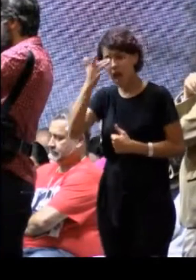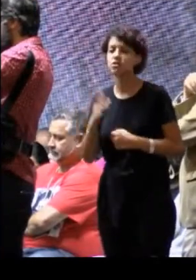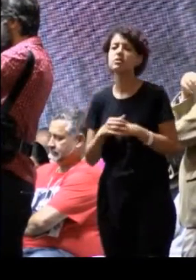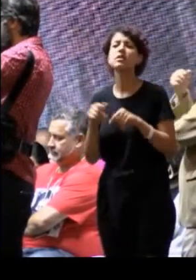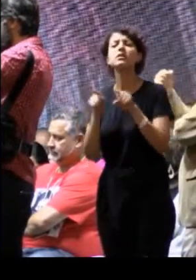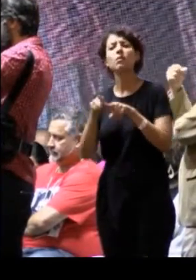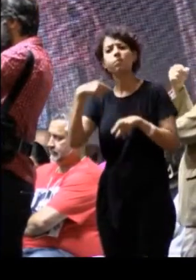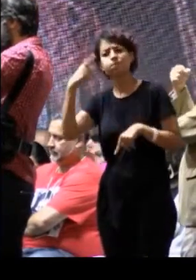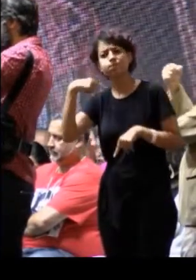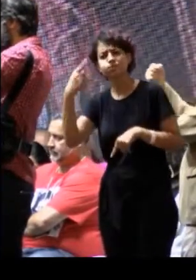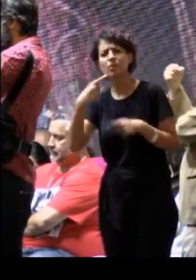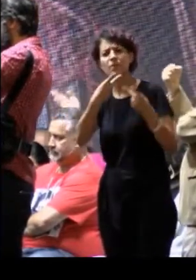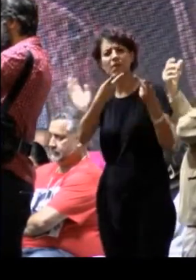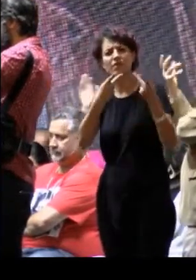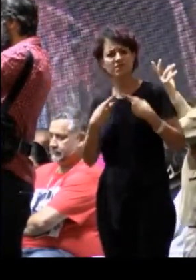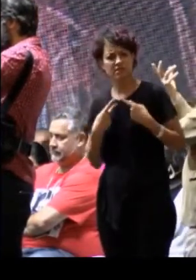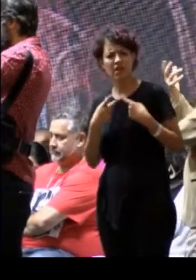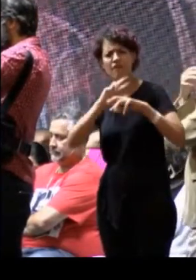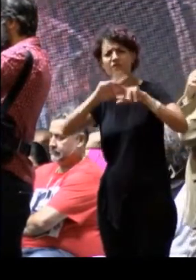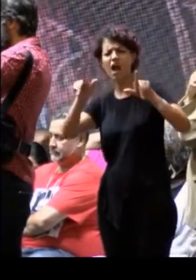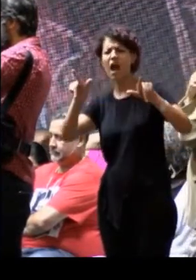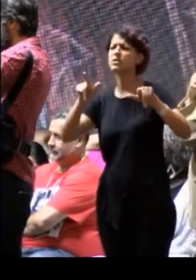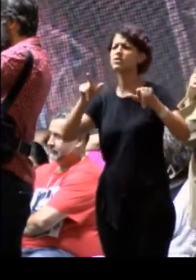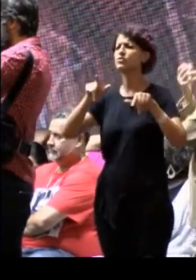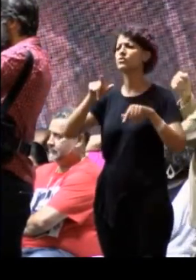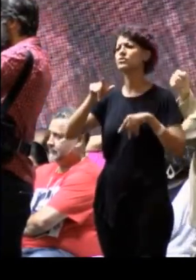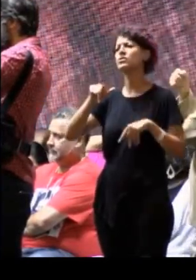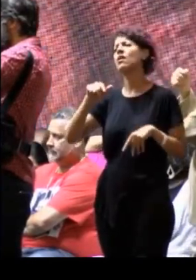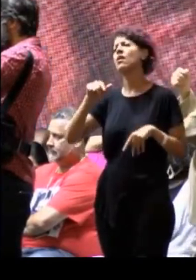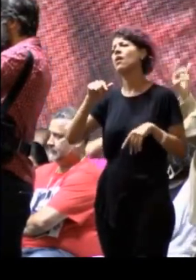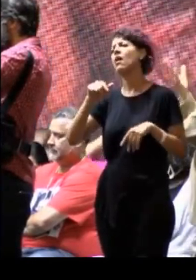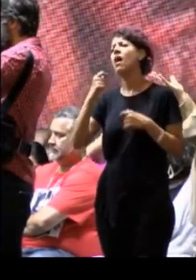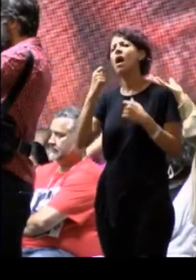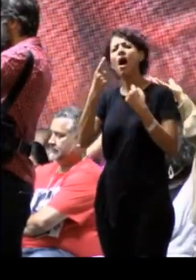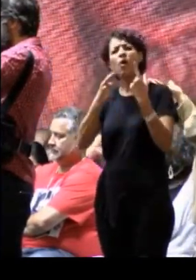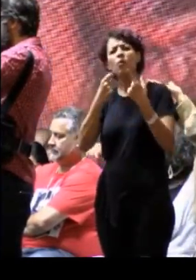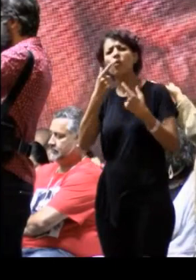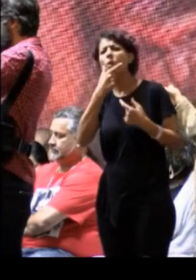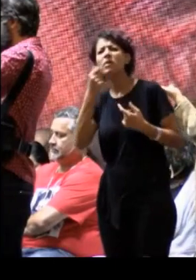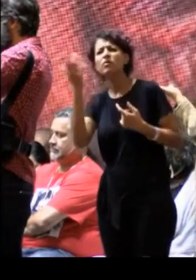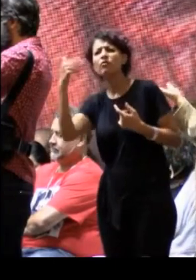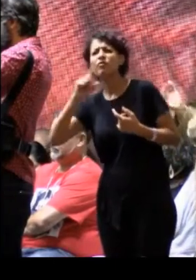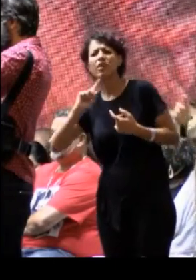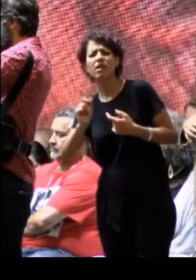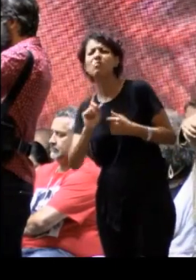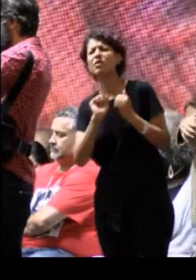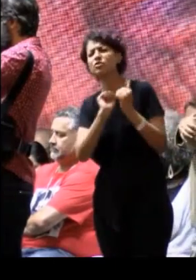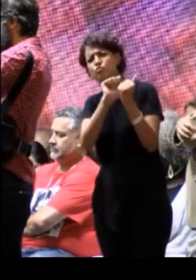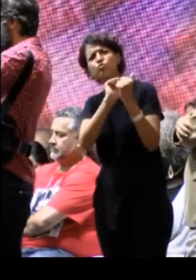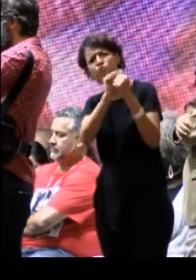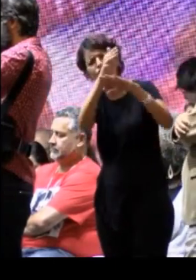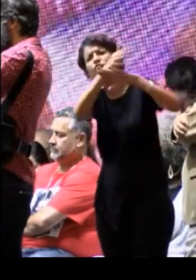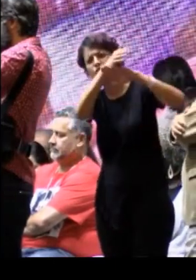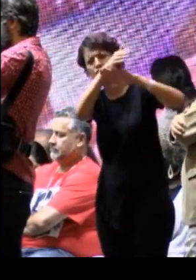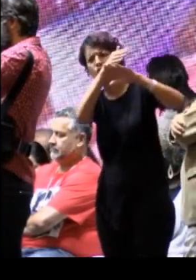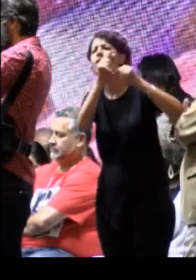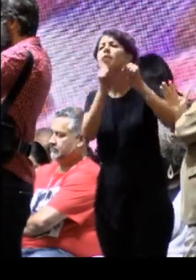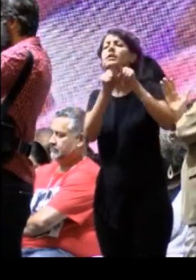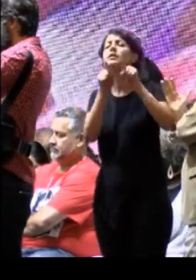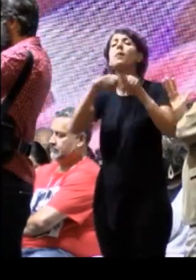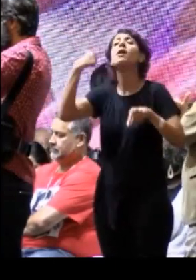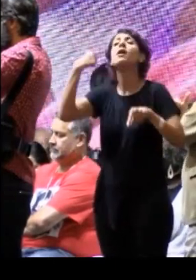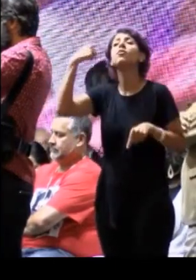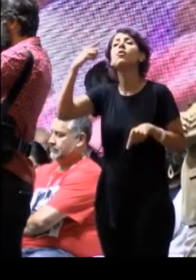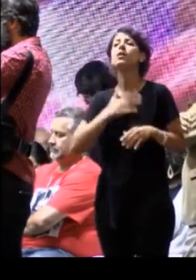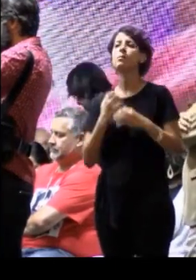advogados que foram visitar, está aqui o Grijalde, o Adidamos, que não está aqui, mas esteve comigo o tempo inteiro, aos advogados da